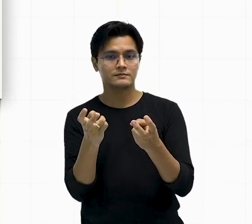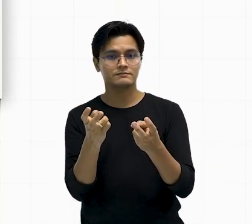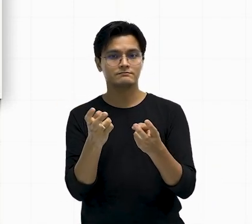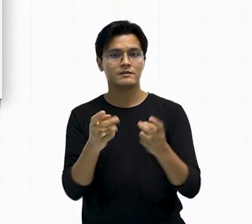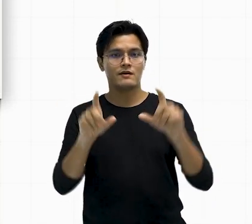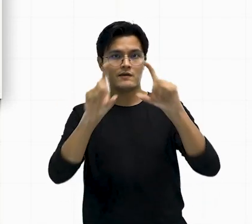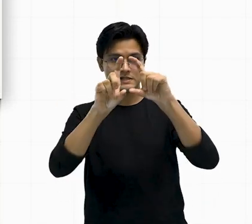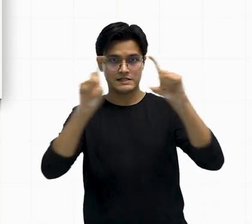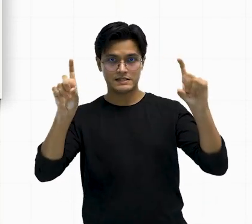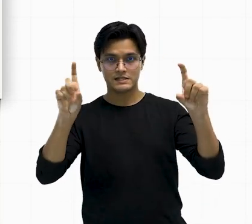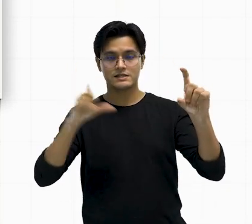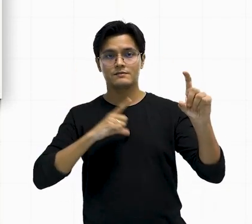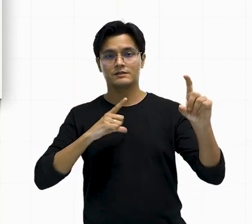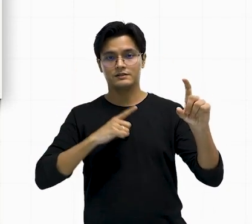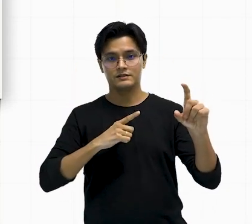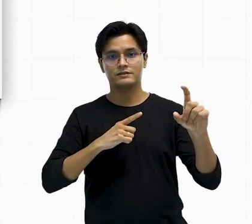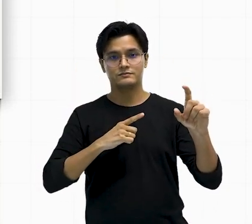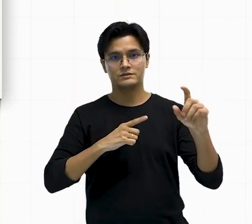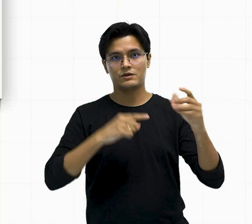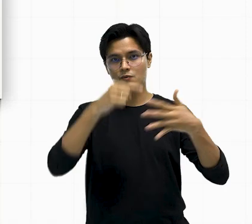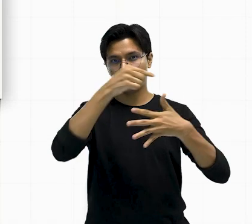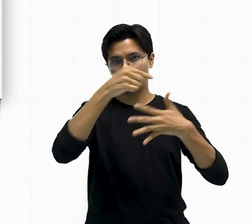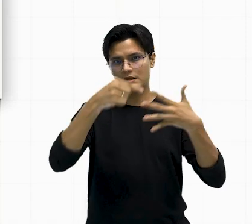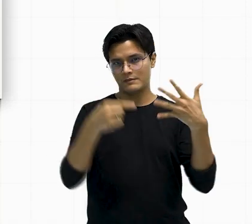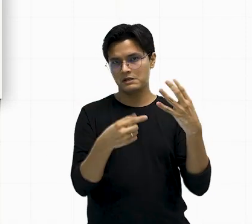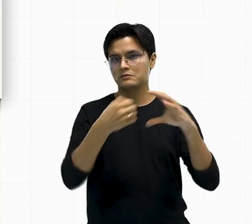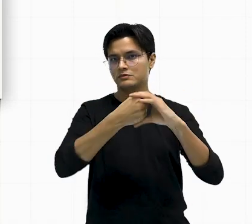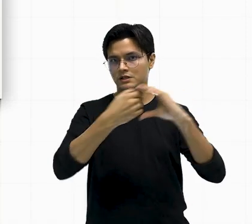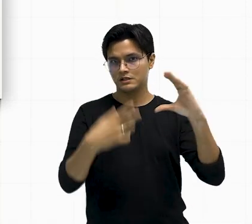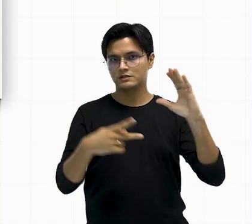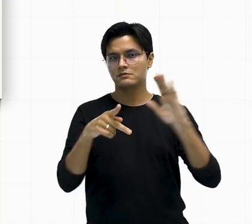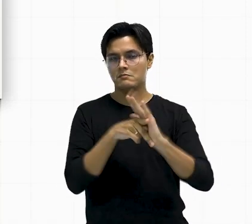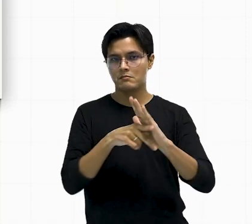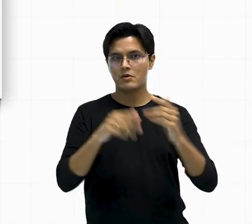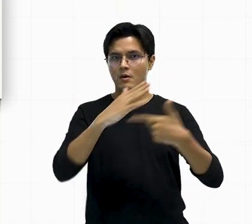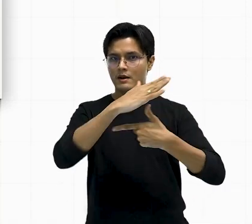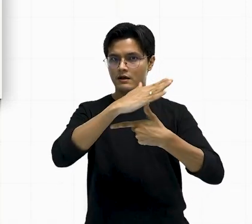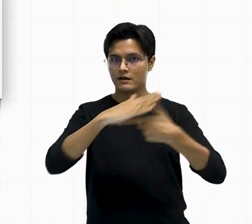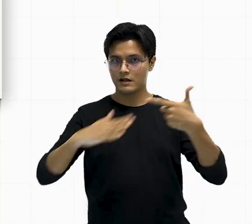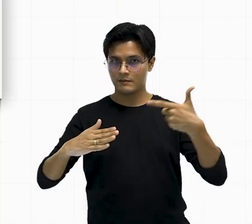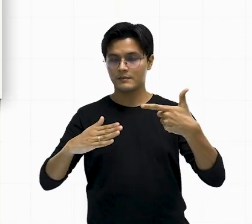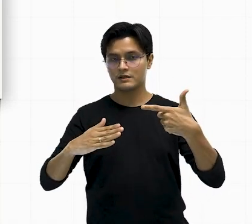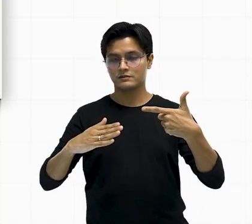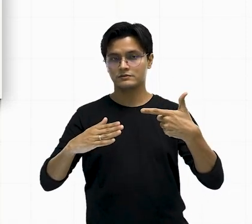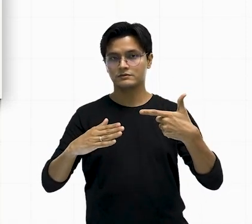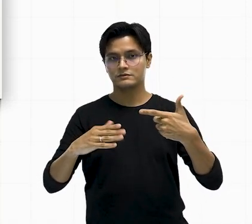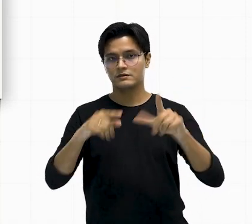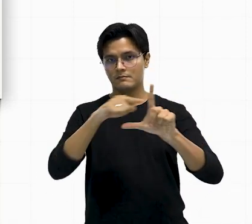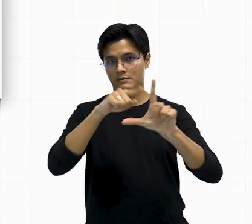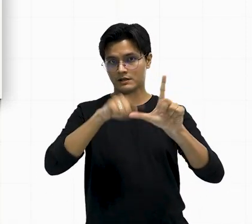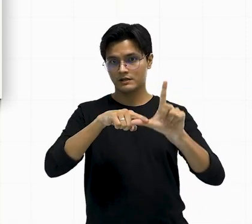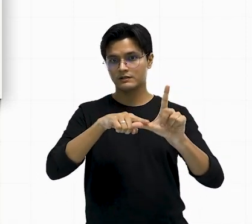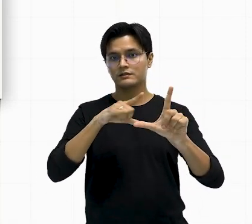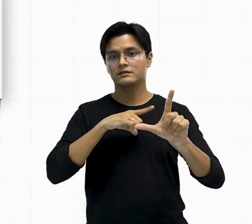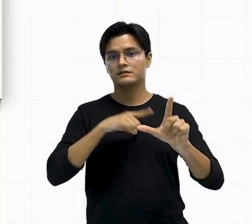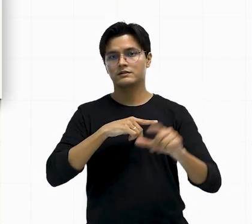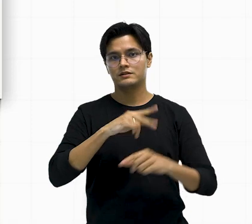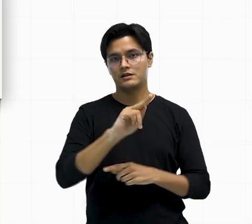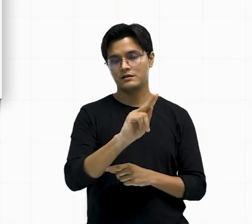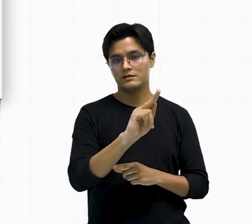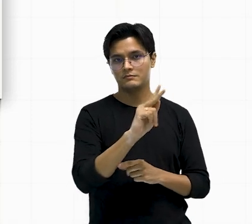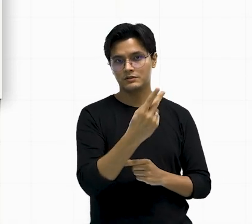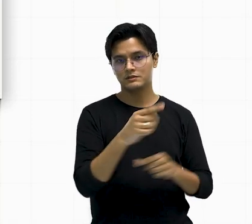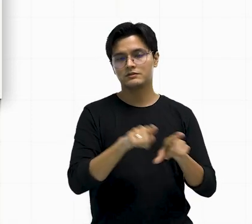em cima foram identificados os elementos do triângulo retângulo, tá? Hipotenusa, catetos, altura